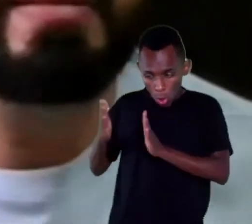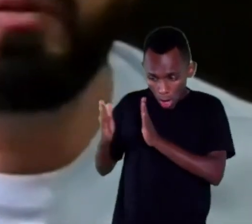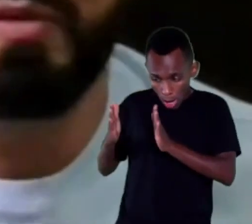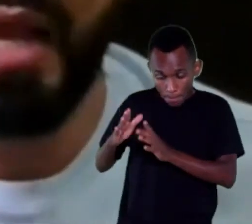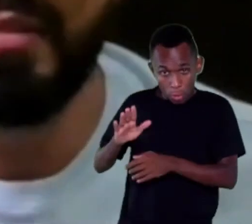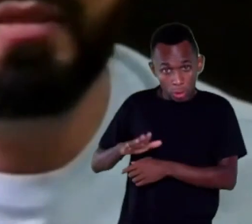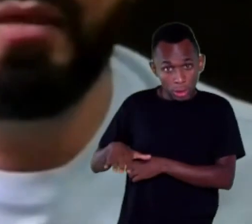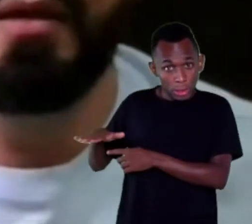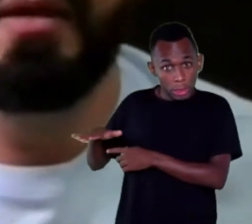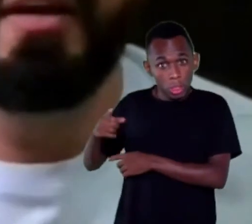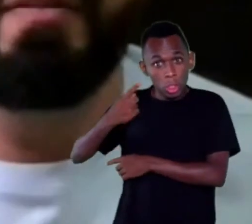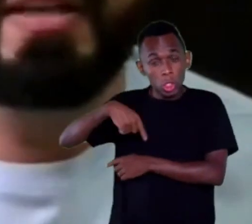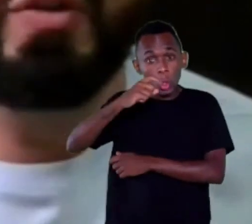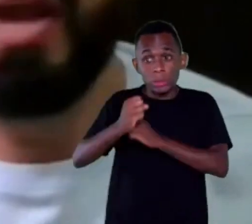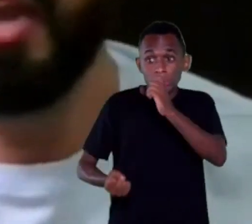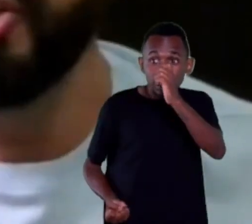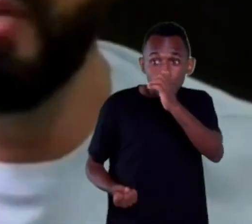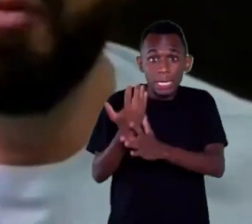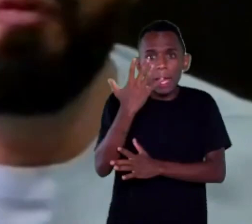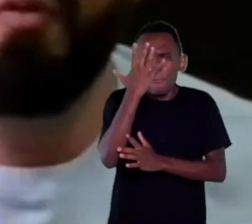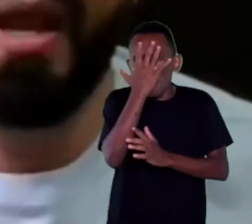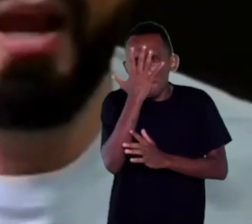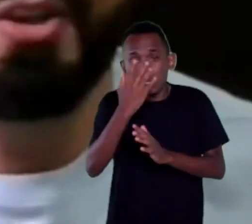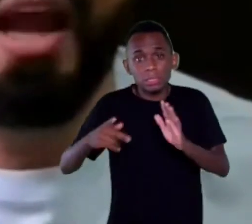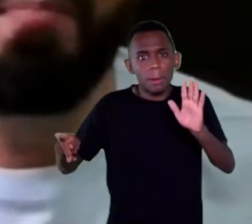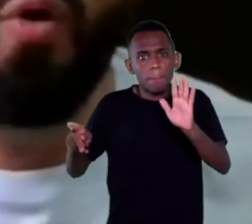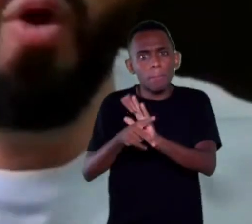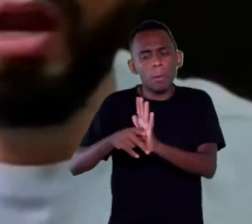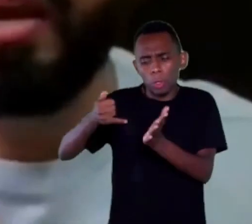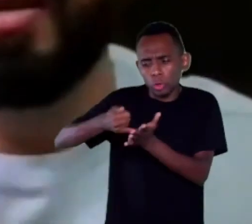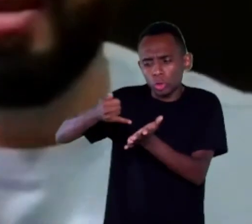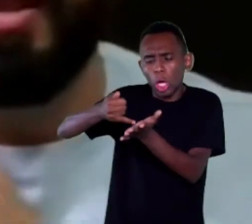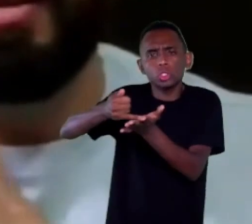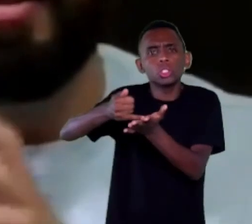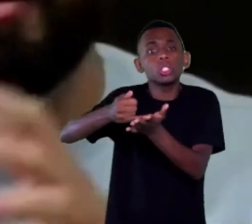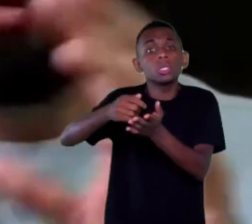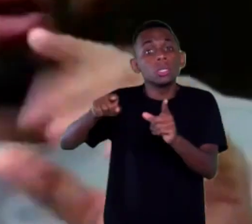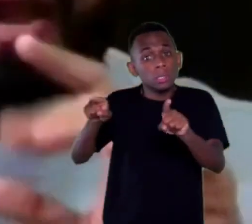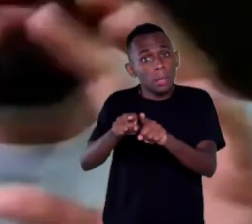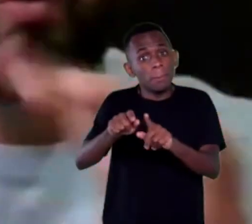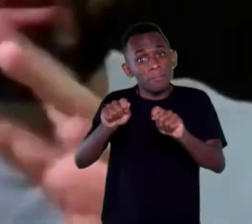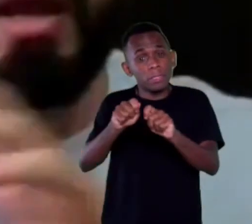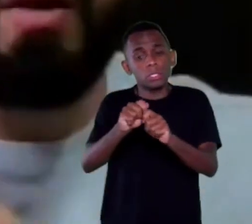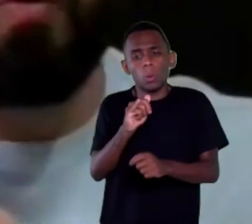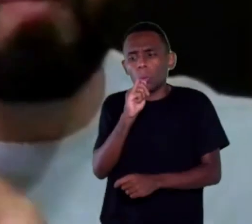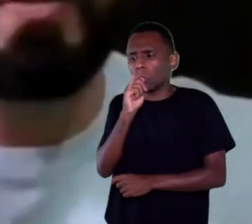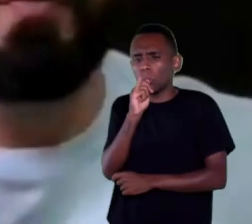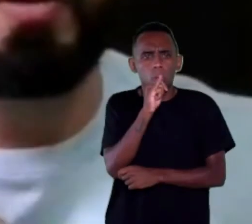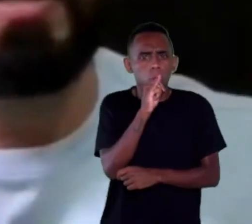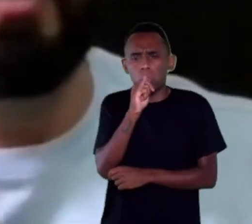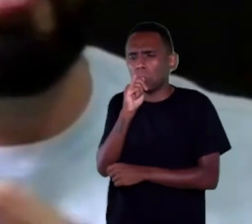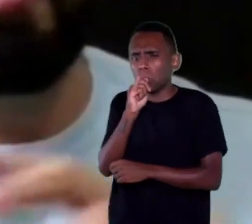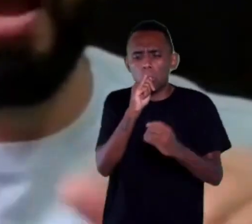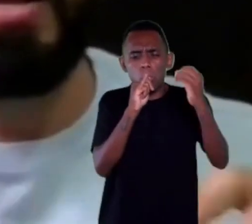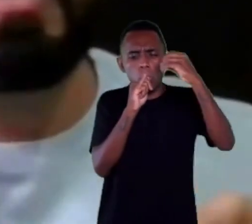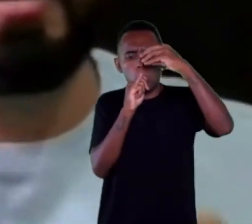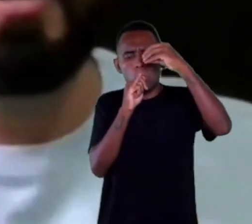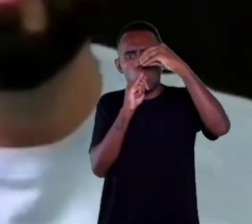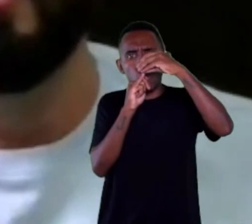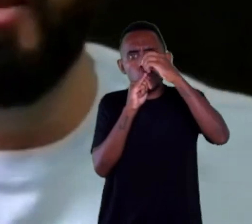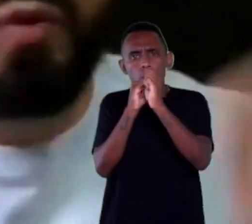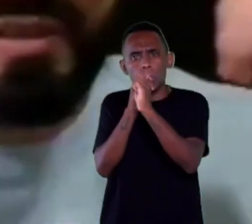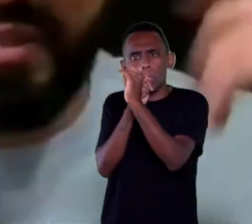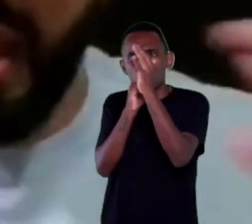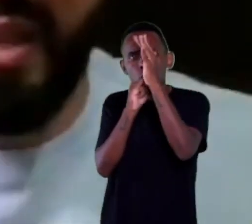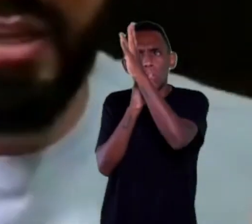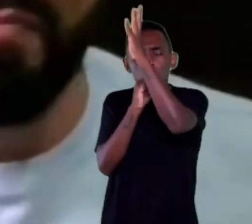fazia máscara do Saci, fazia um cachimbo fumegante na boca, ele colocava algodão como se fosse saindo